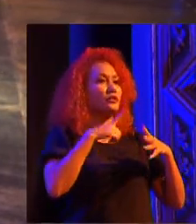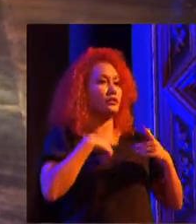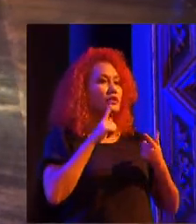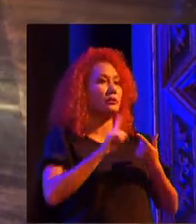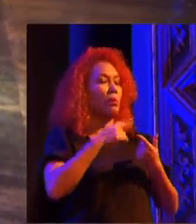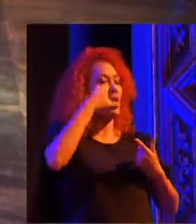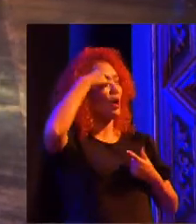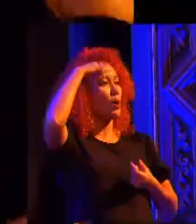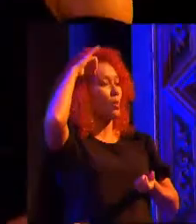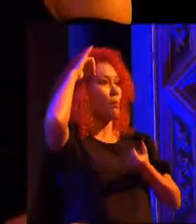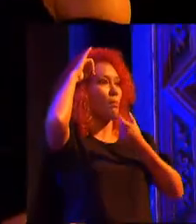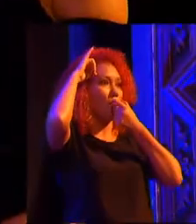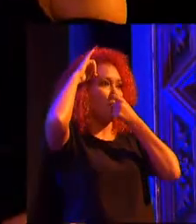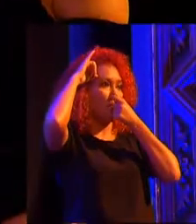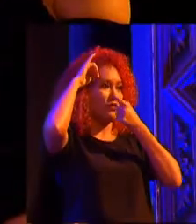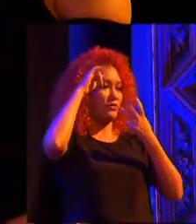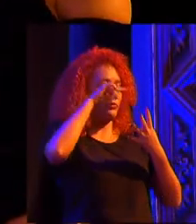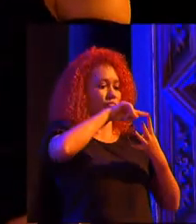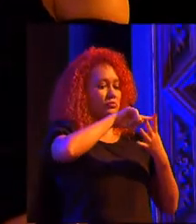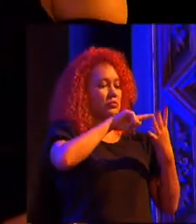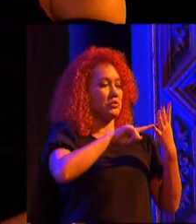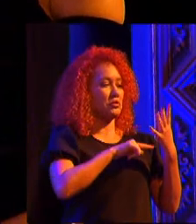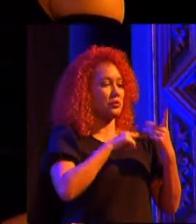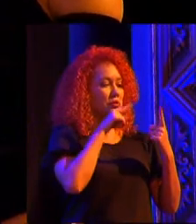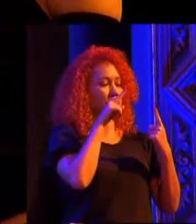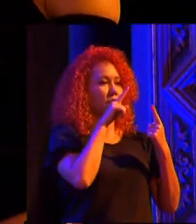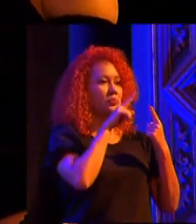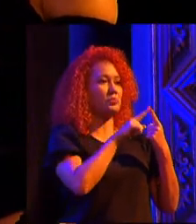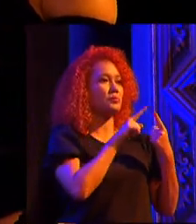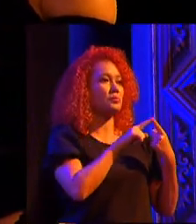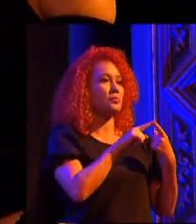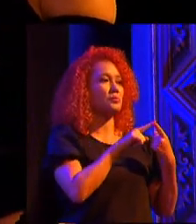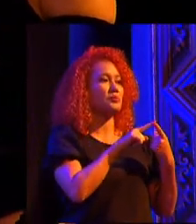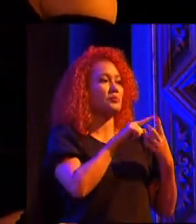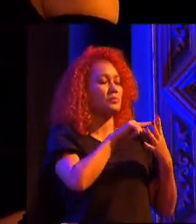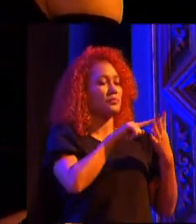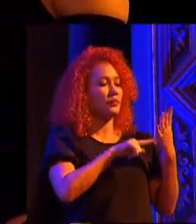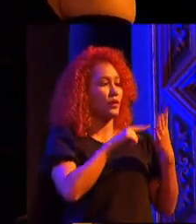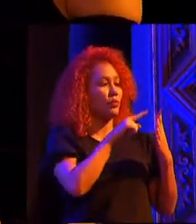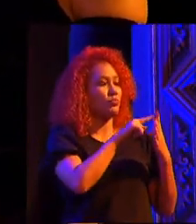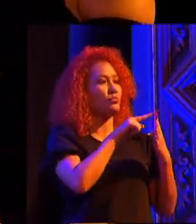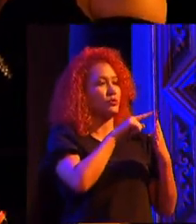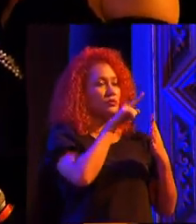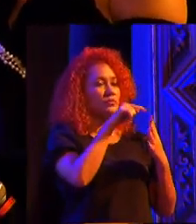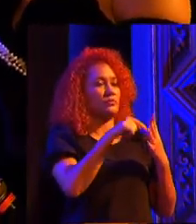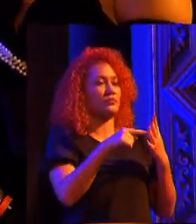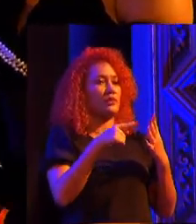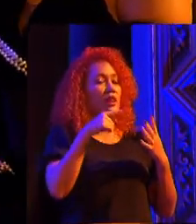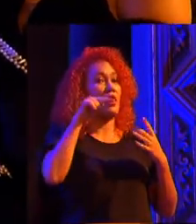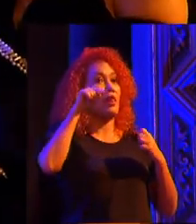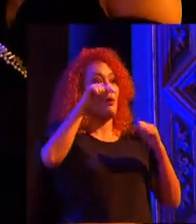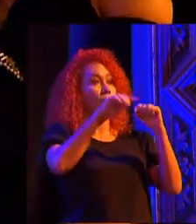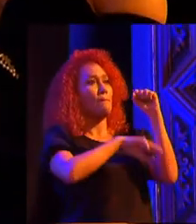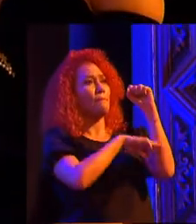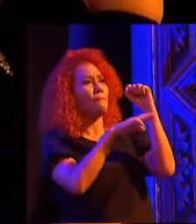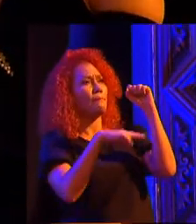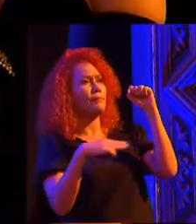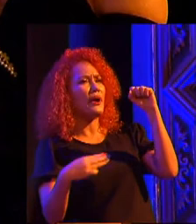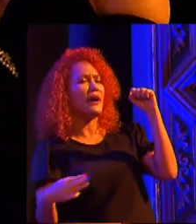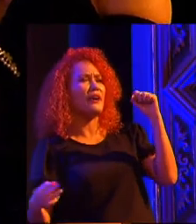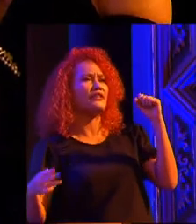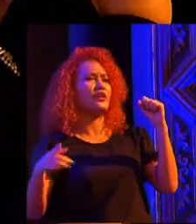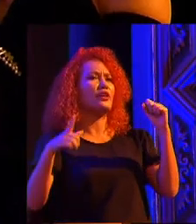búfalo. São quatro raças que nós temos. E o Marajó é uma referência em termos da